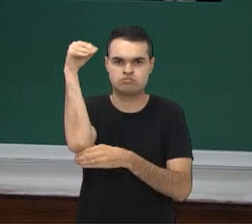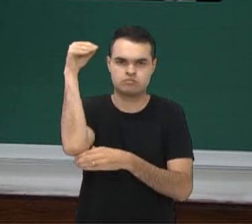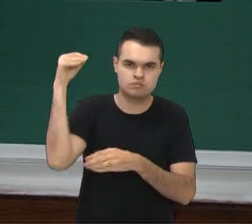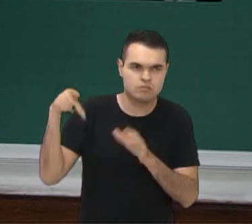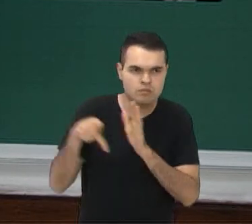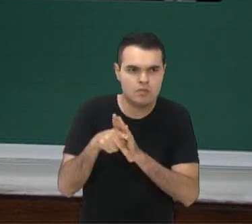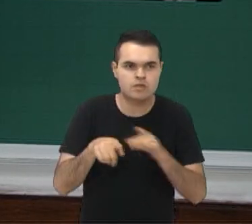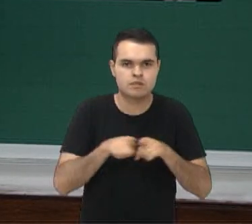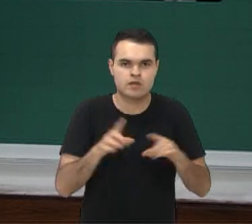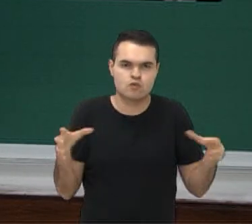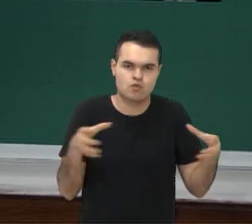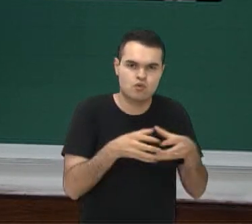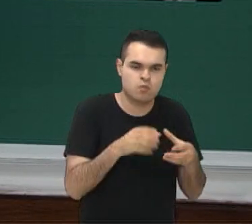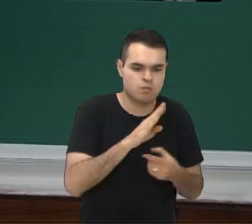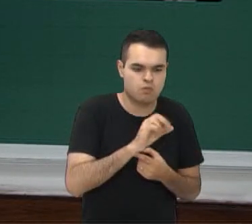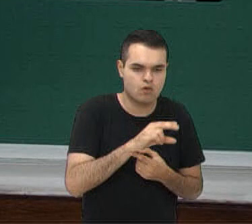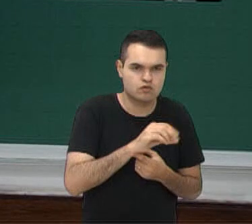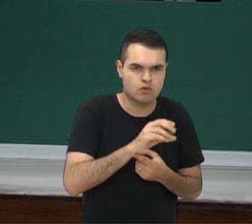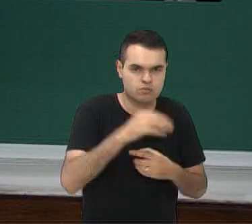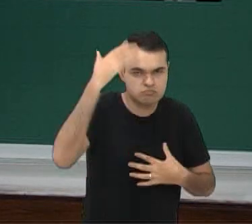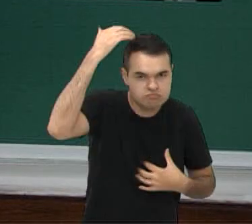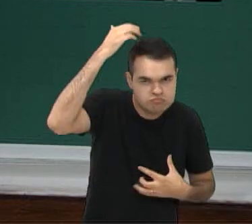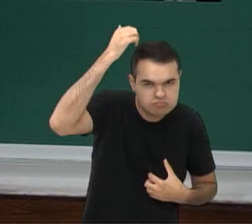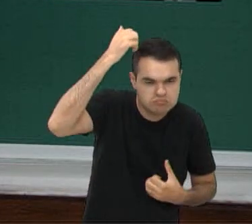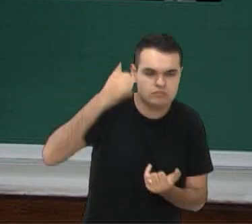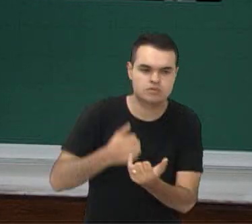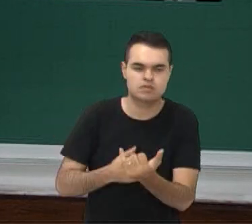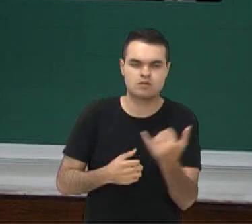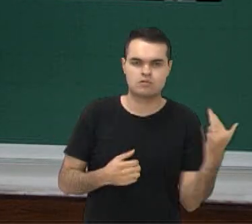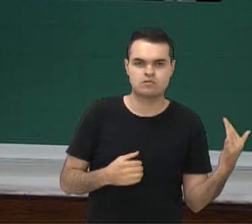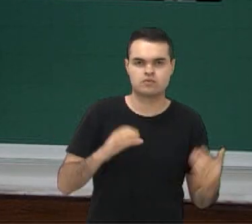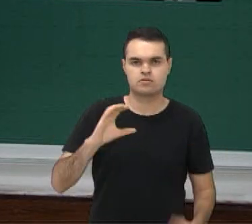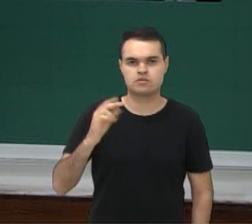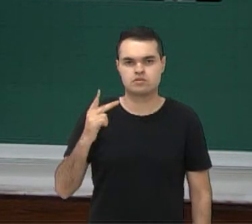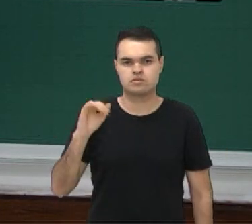de bonobos e de alguns chimpanzés aí também. Tudo bem?